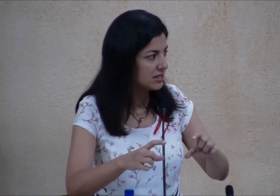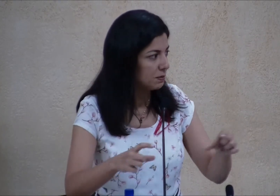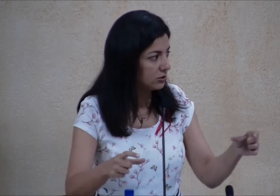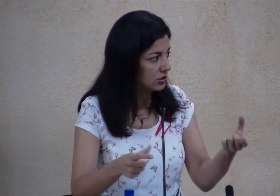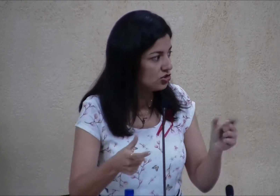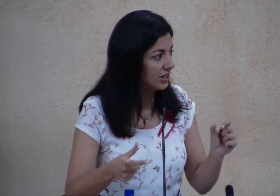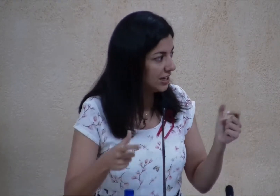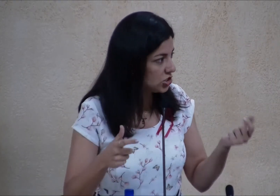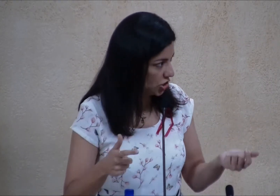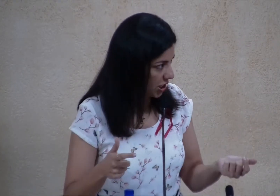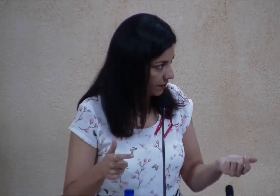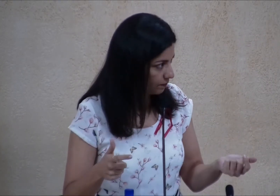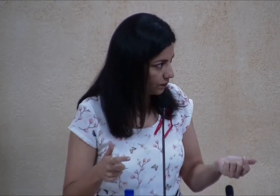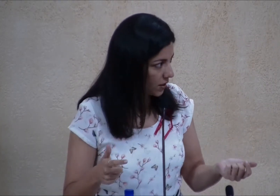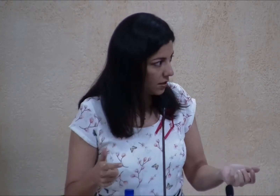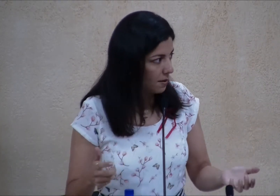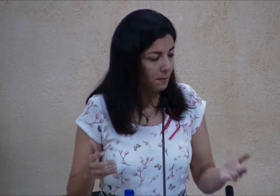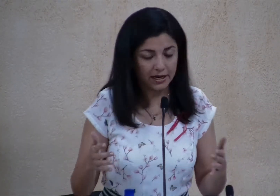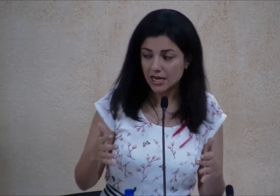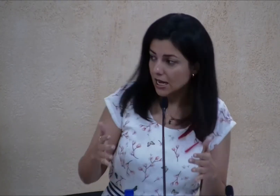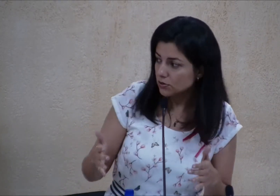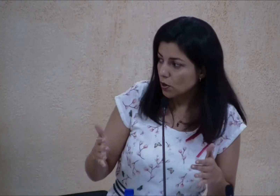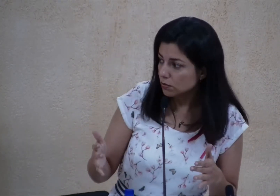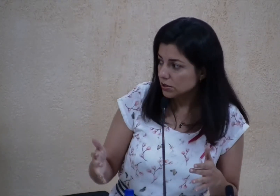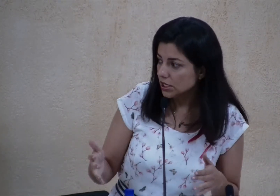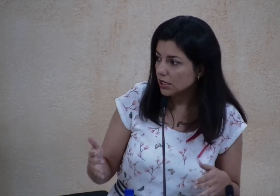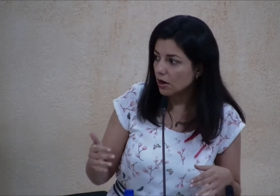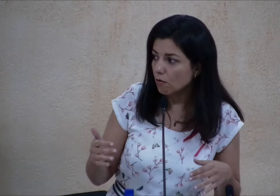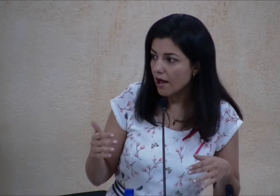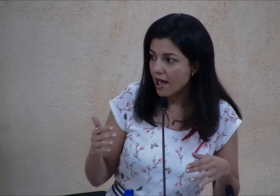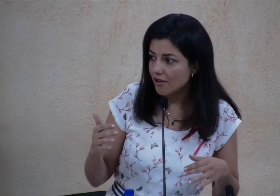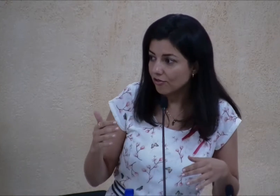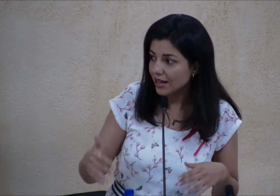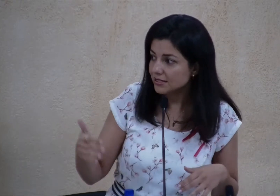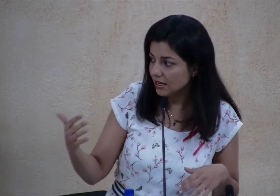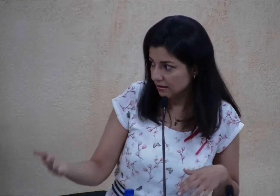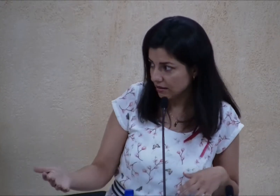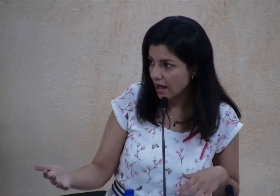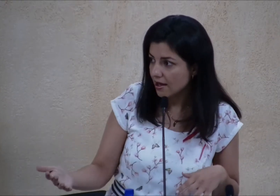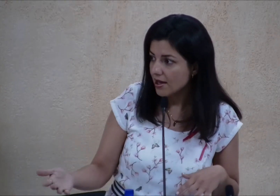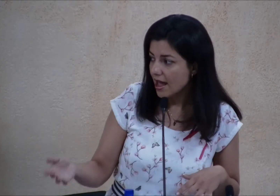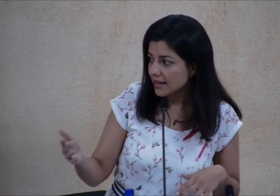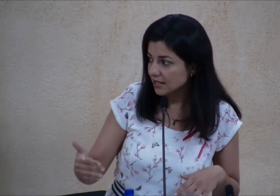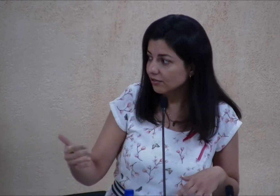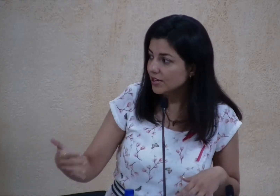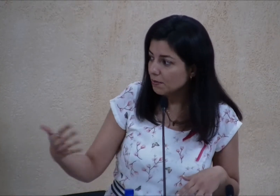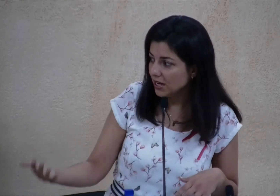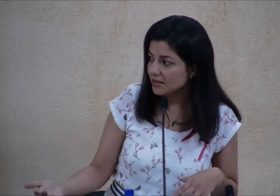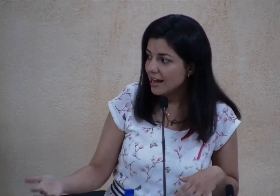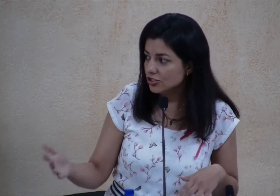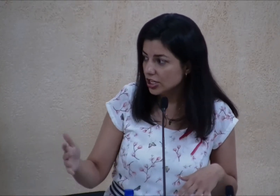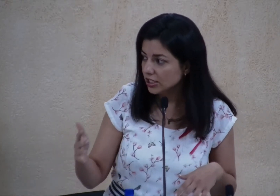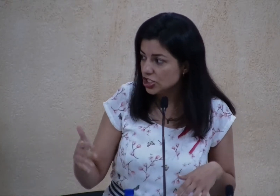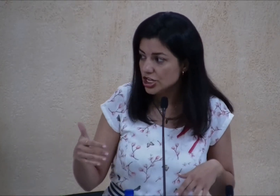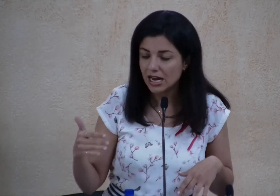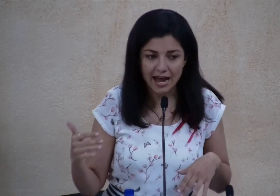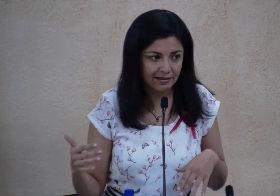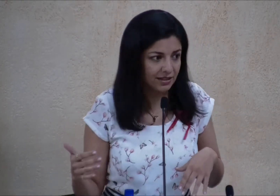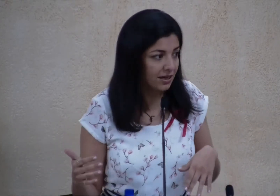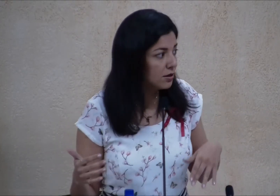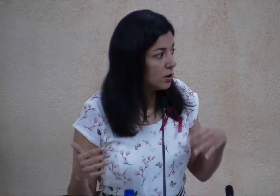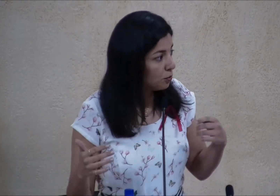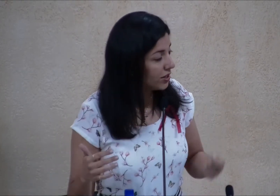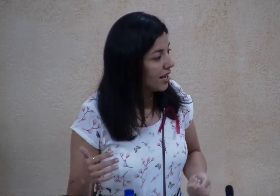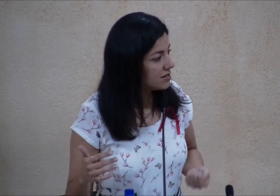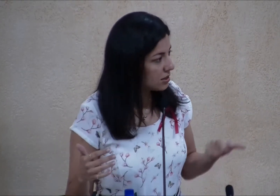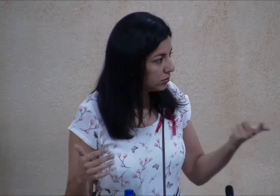possibilidade daqueles padrões de energia, para que eles consigam facilitar essa viabilidade de energia